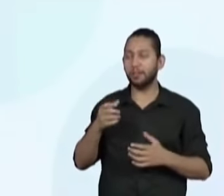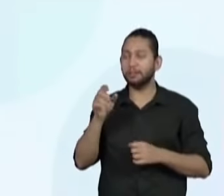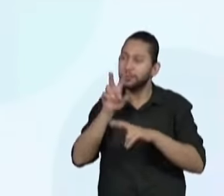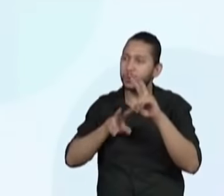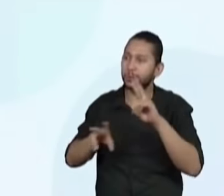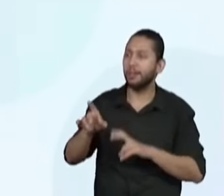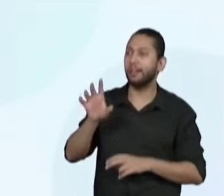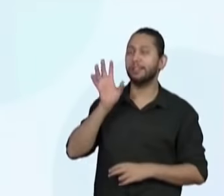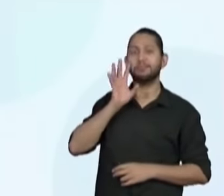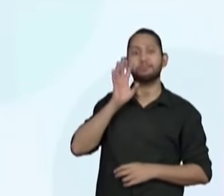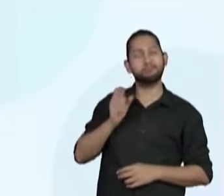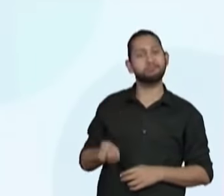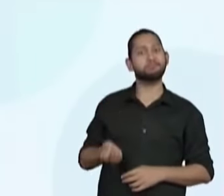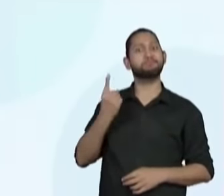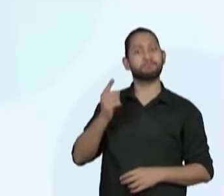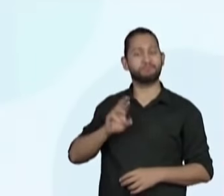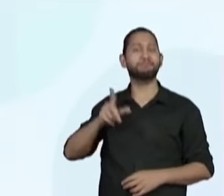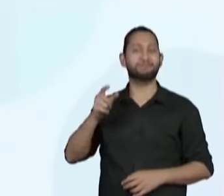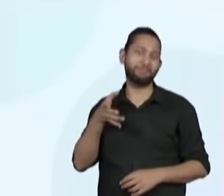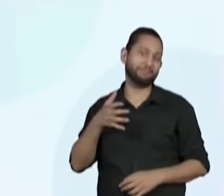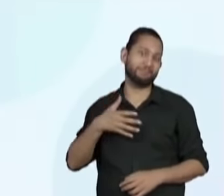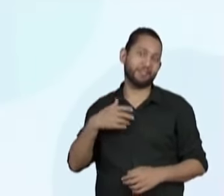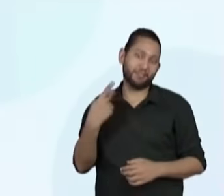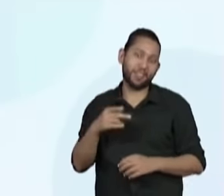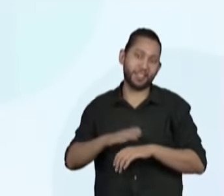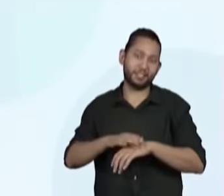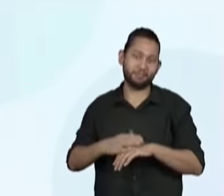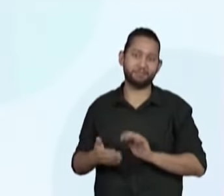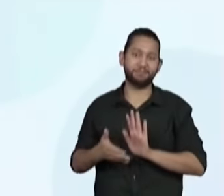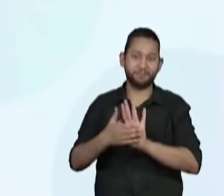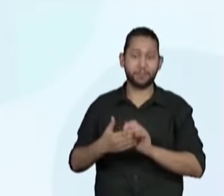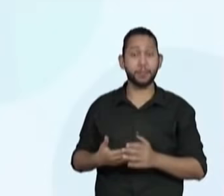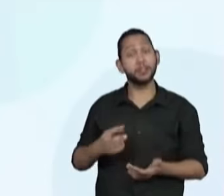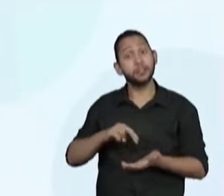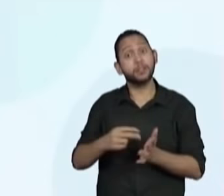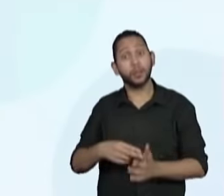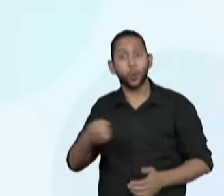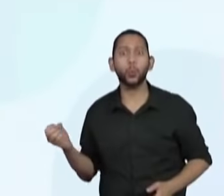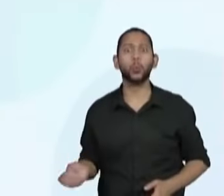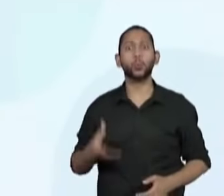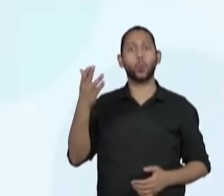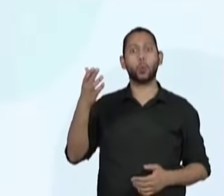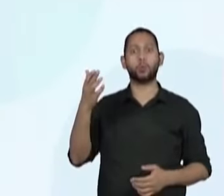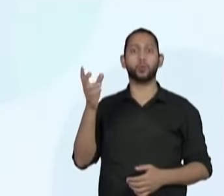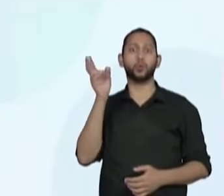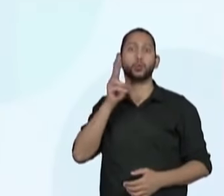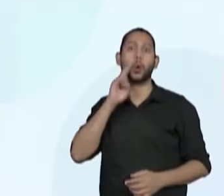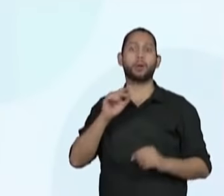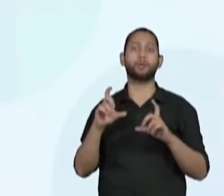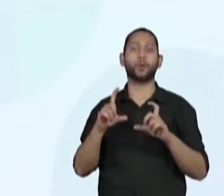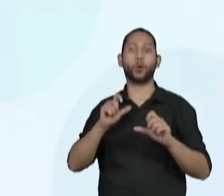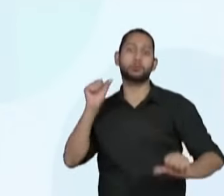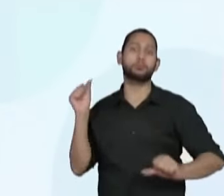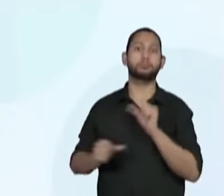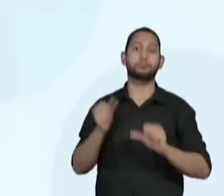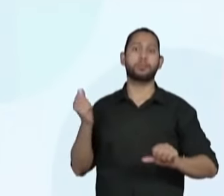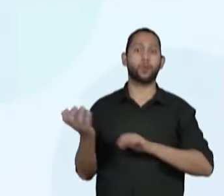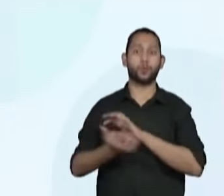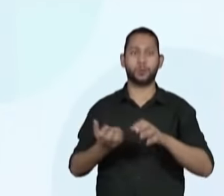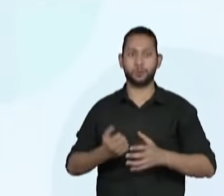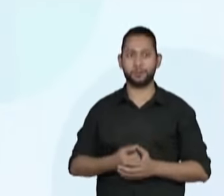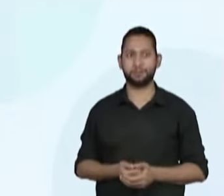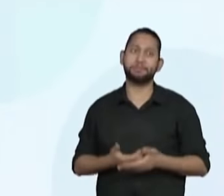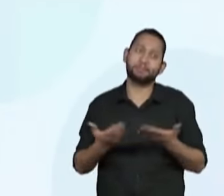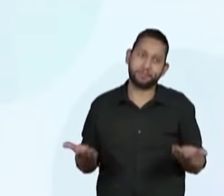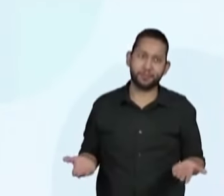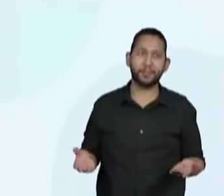aí totalmente inusitados nas suas obras. Então, também revolucionou aí, de certa forma, a história da fotografia. Tá? E a gente pode